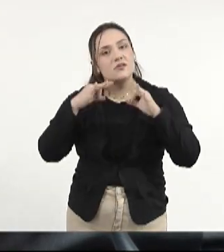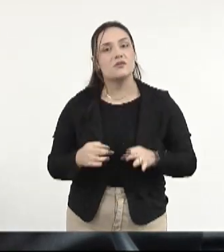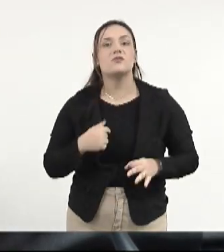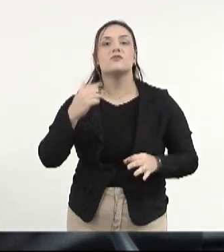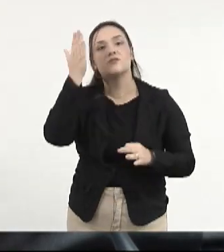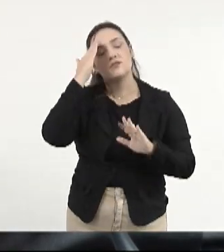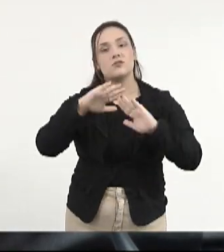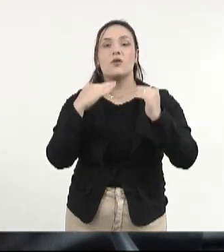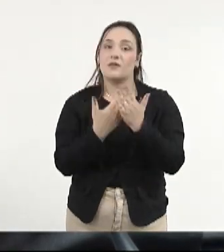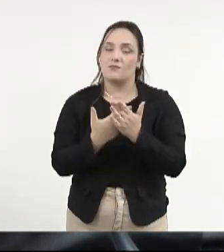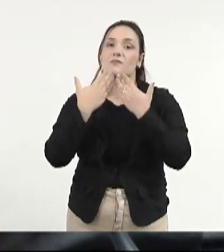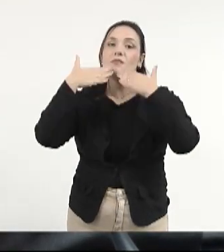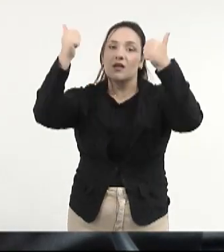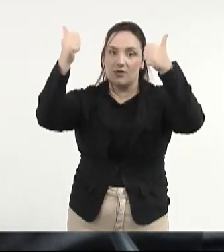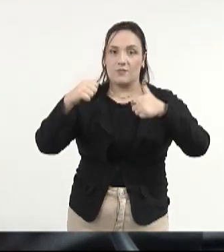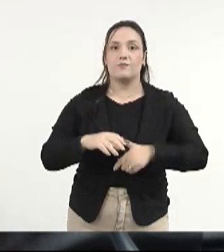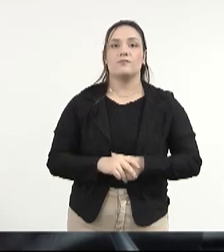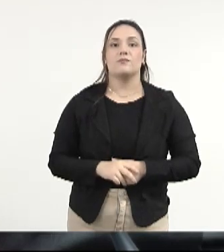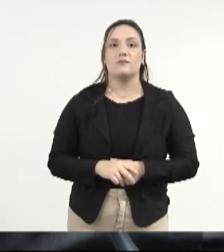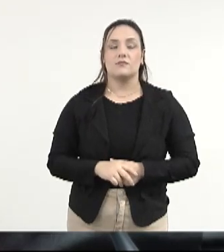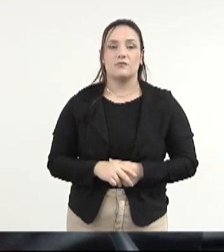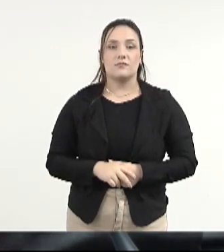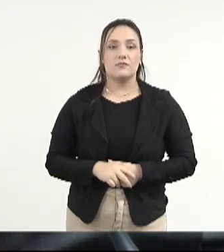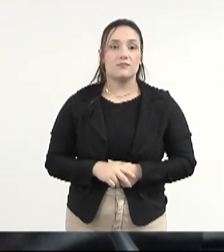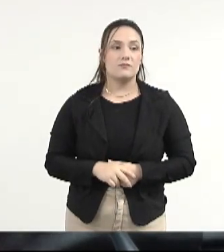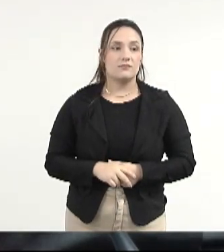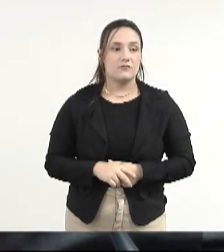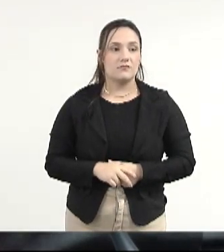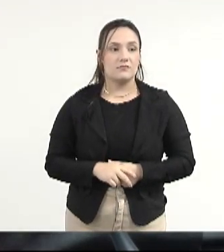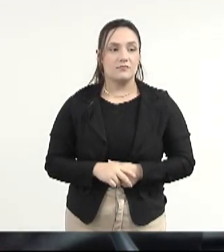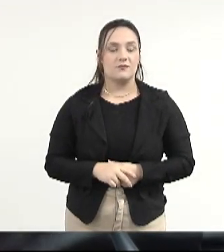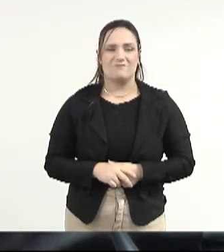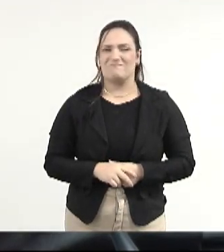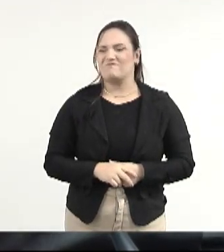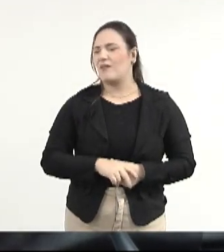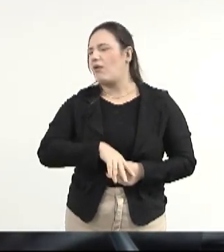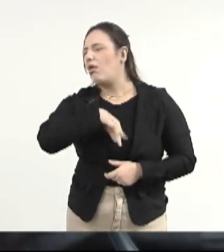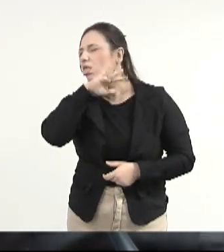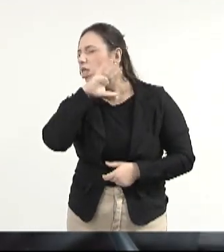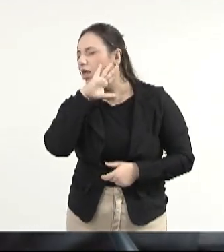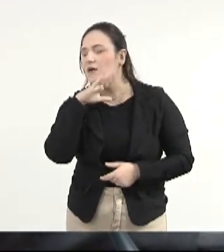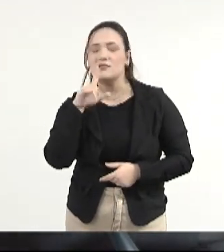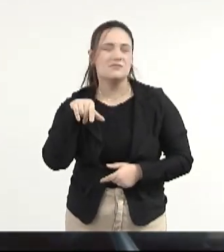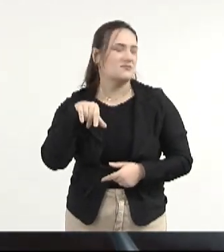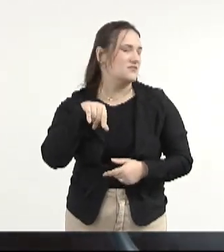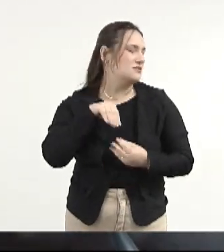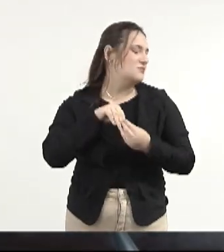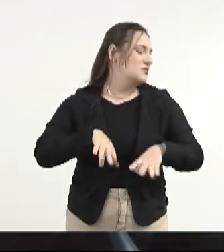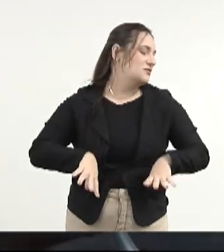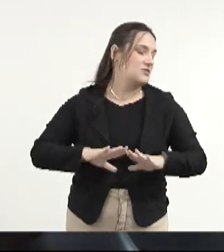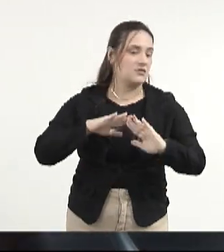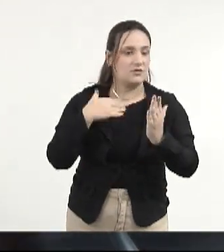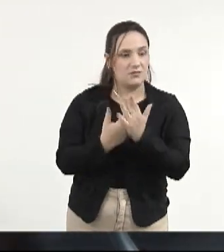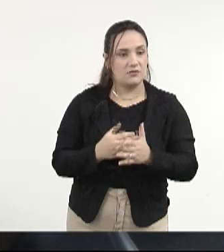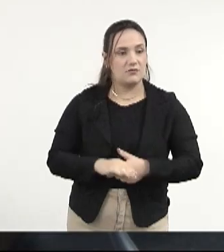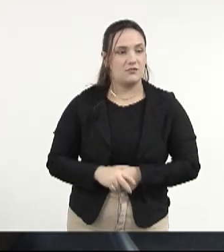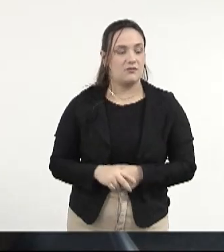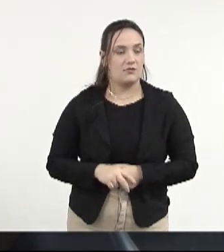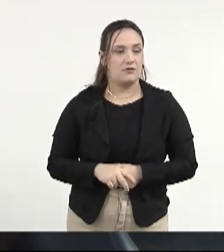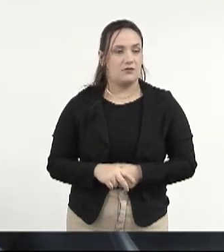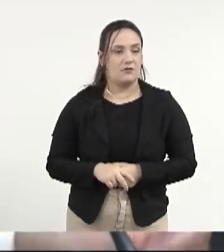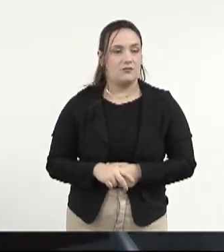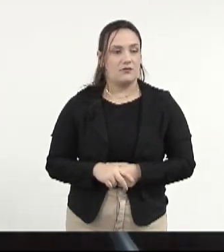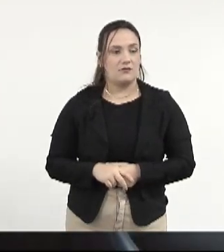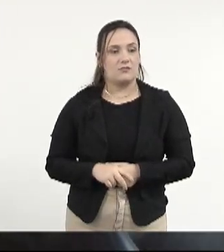certeza que as escolas hoje estariam muito melhores. Não estaria essa podridão que está as escolas aí, né?